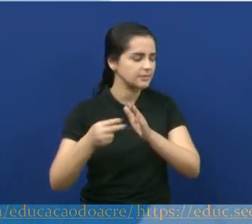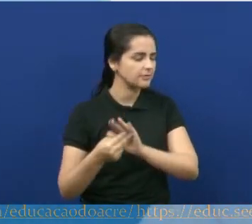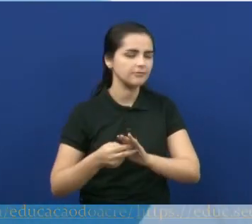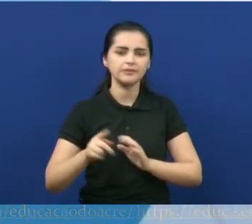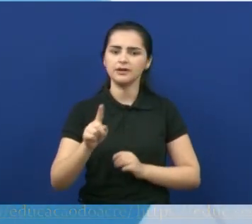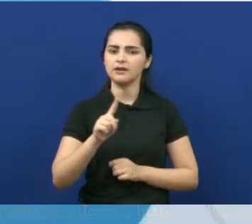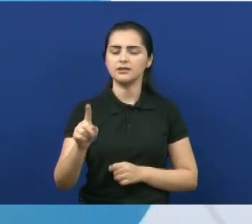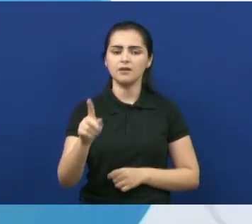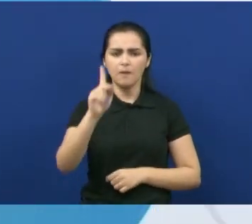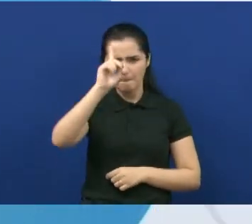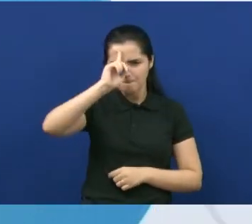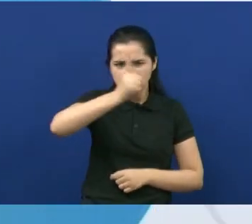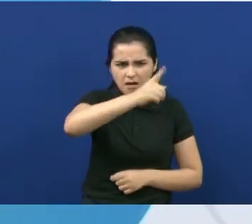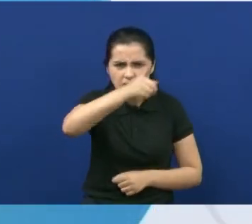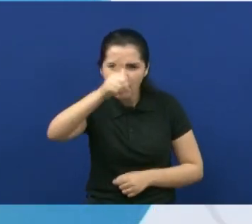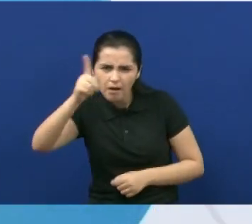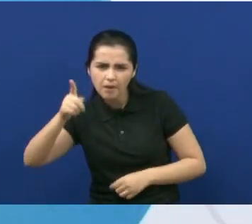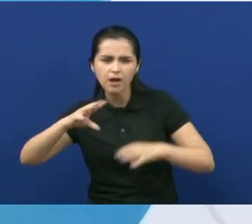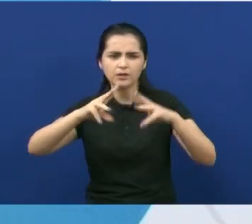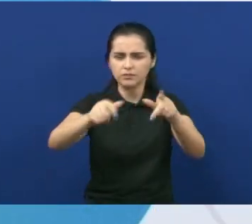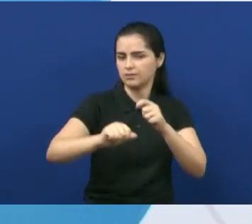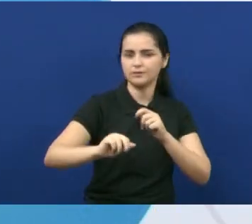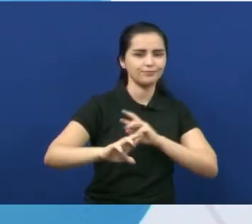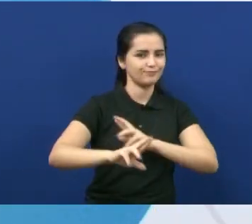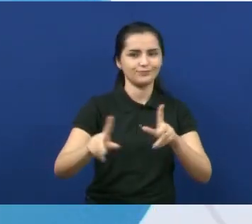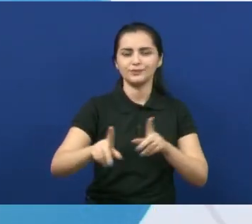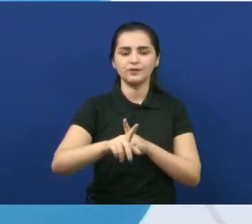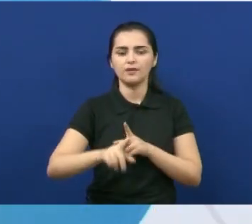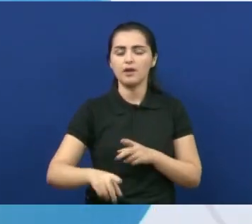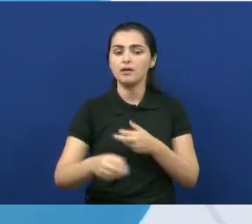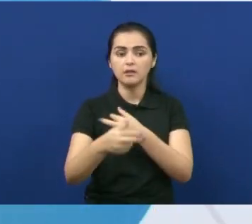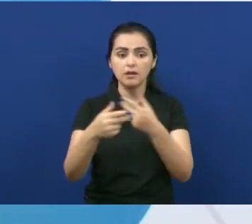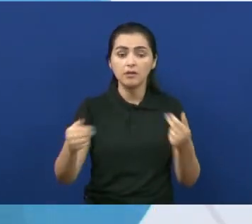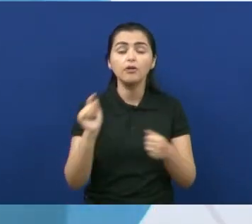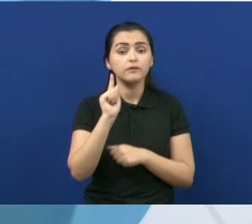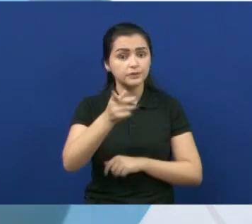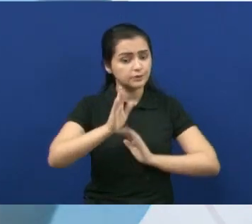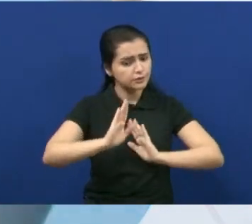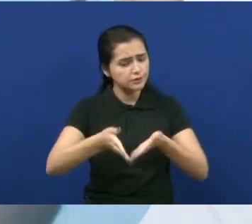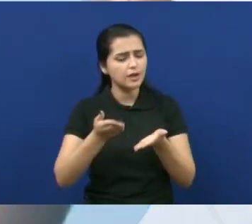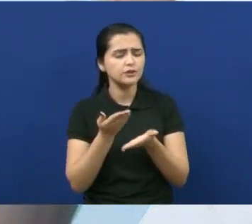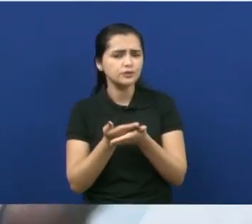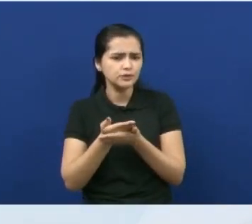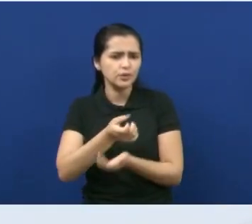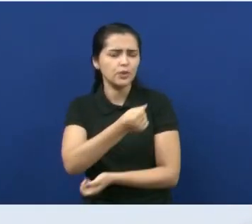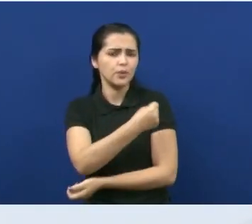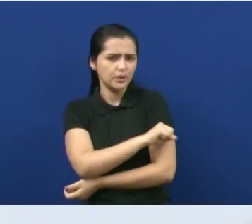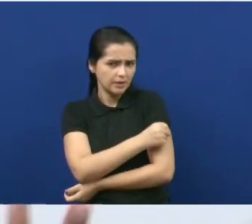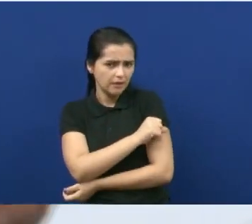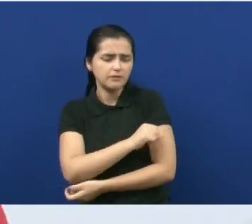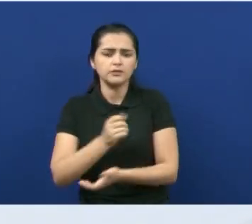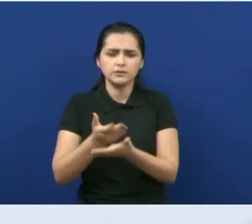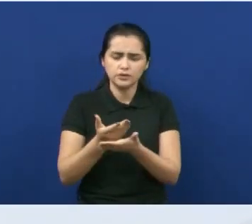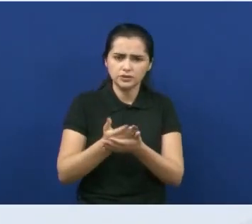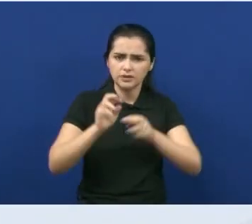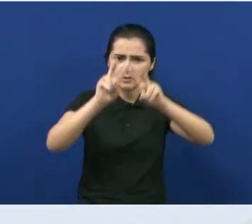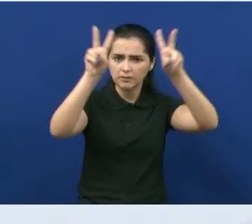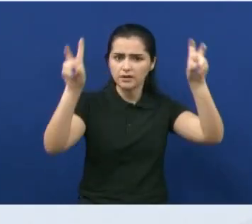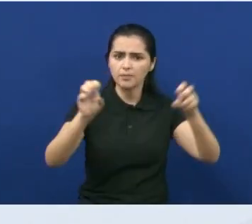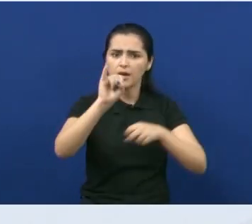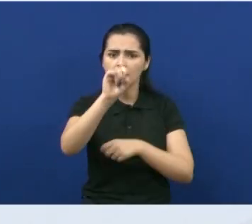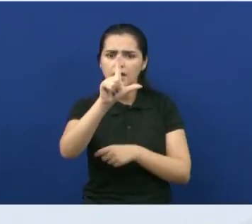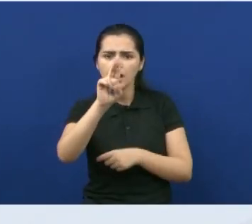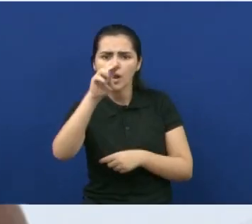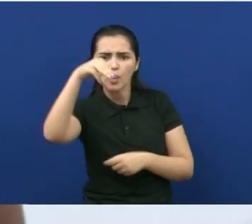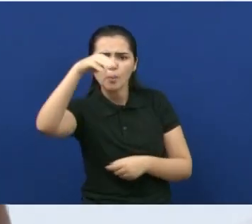que o presidente manda em tudo, muito pelo contrário. Existe uma coisa que vocês estudaram lá no 8º ano, quando estudaram sobre o